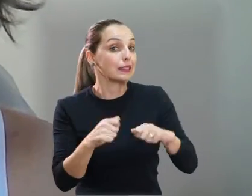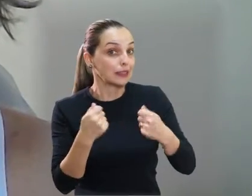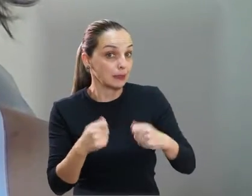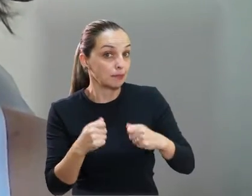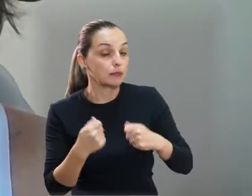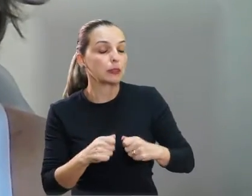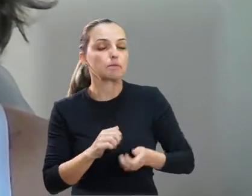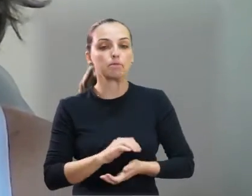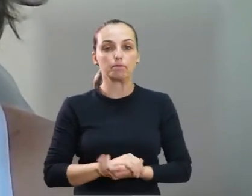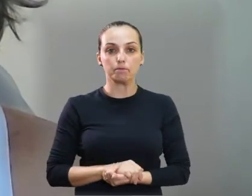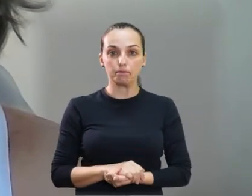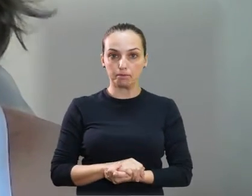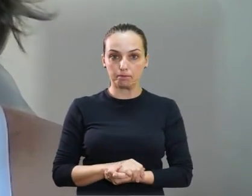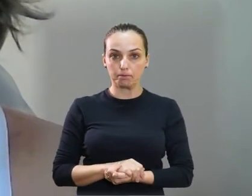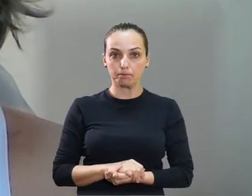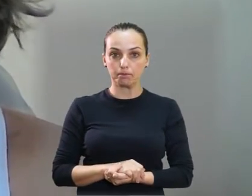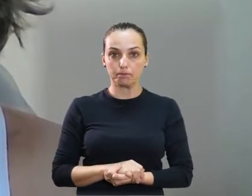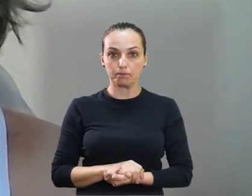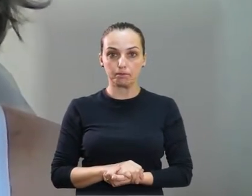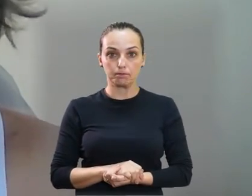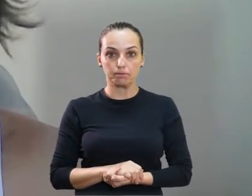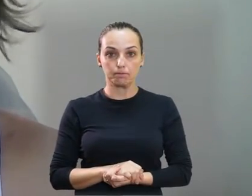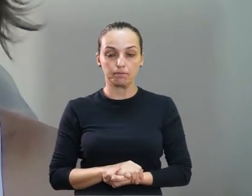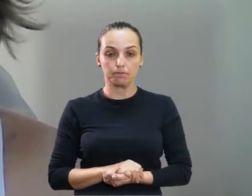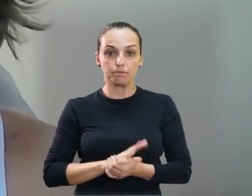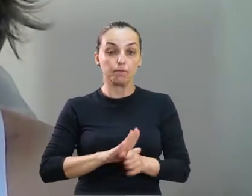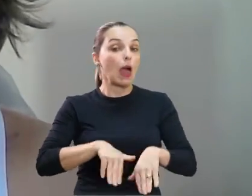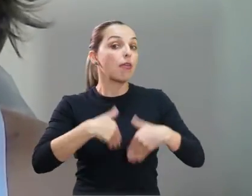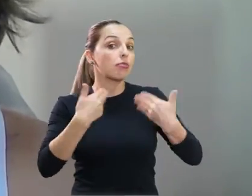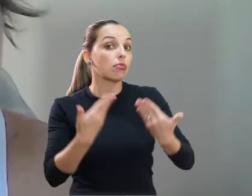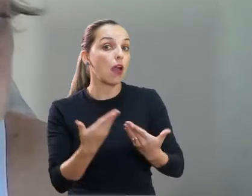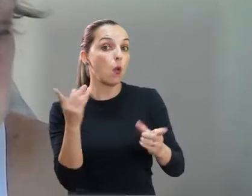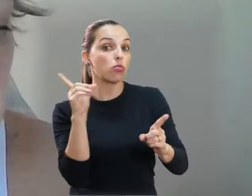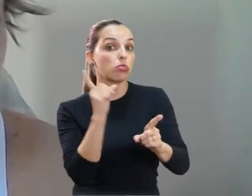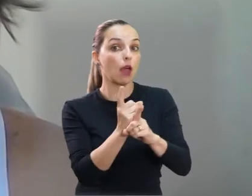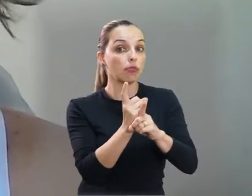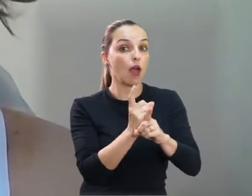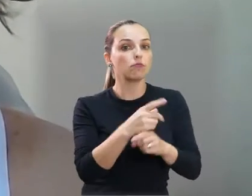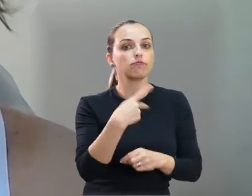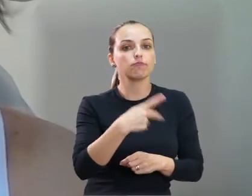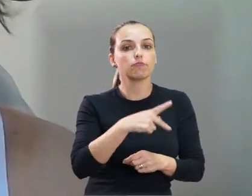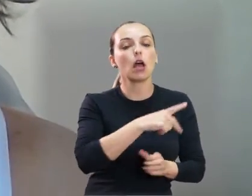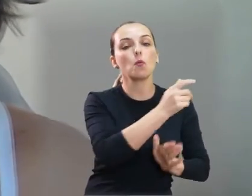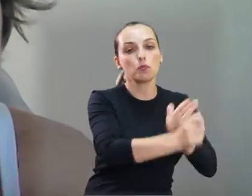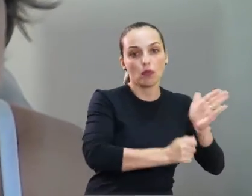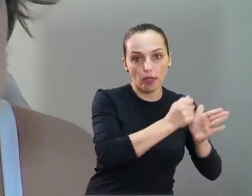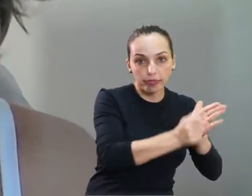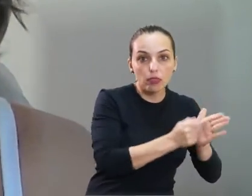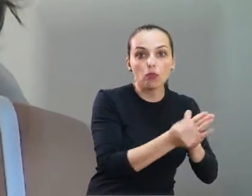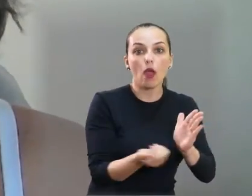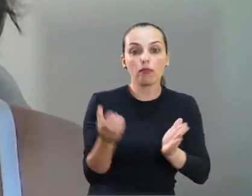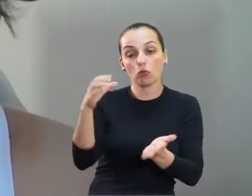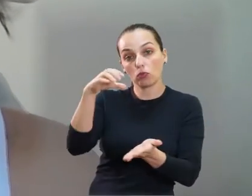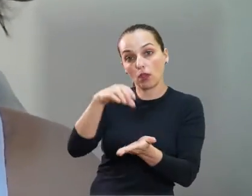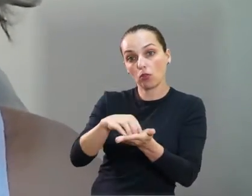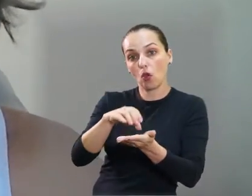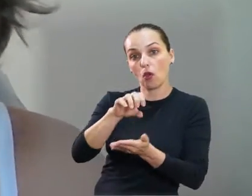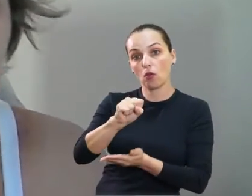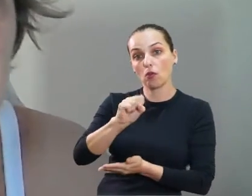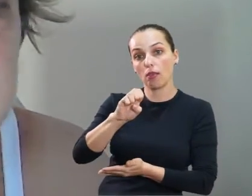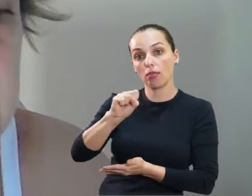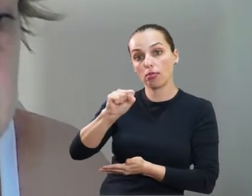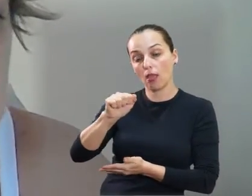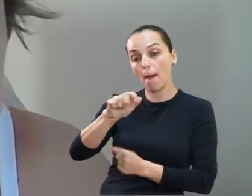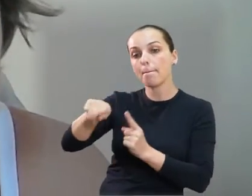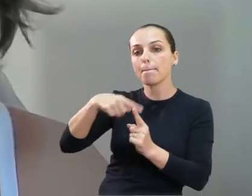nós temos um tempo máximo de 72 horas para intervir, então temos que ter 24 horas de atendimento.